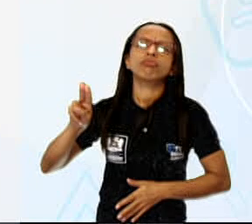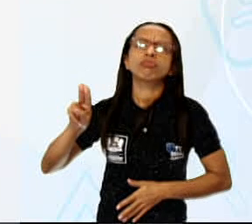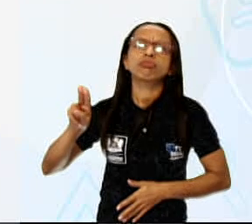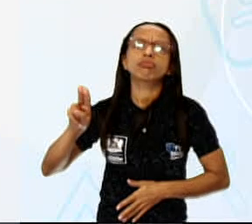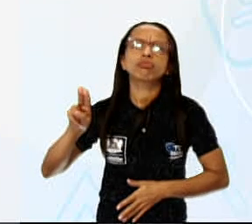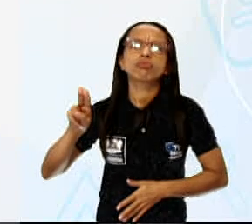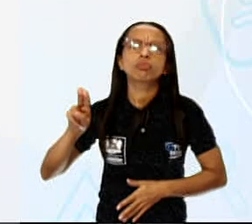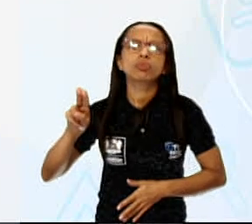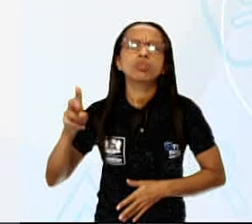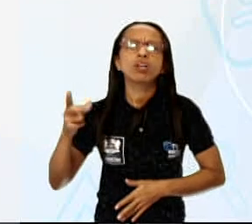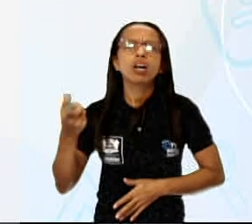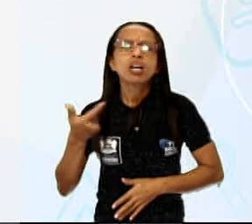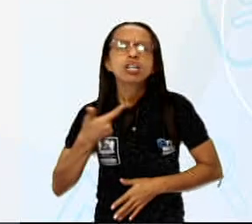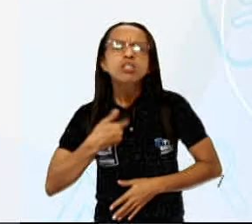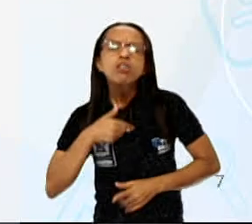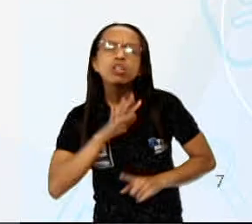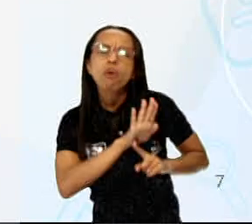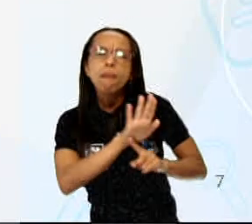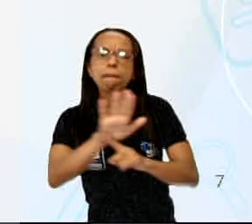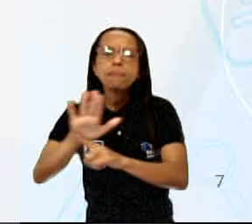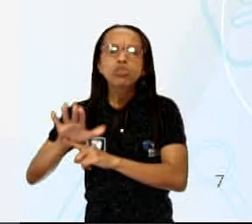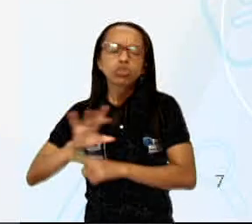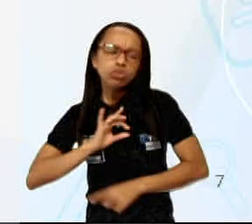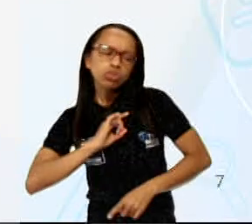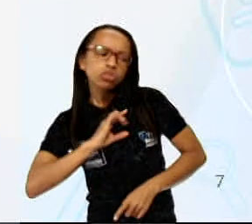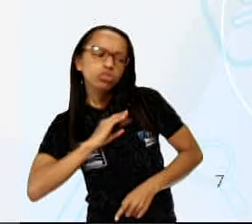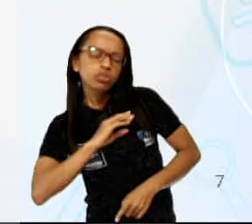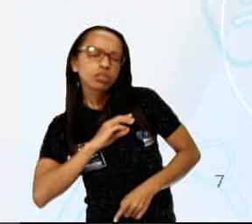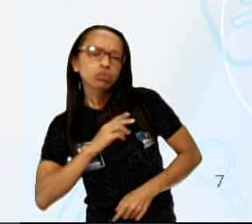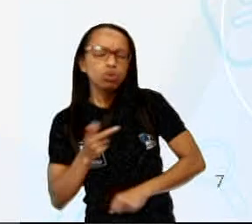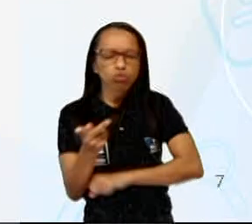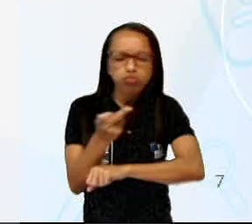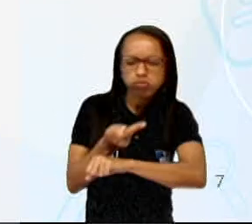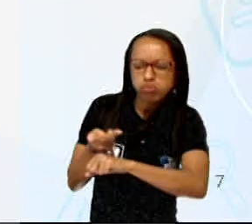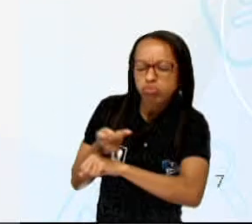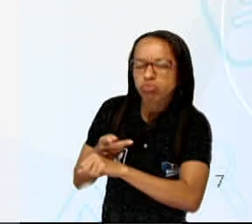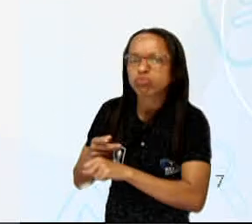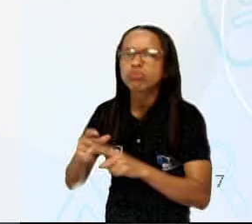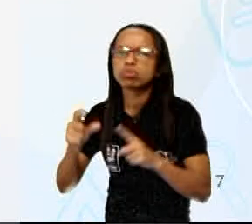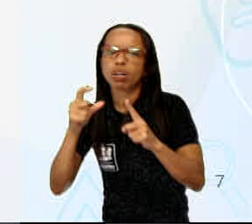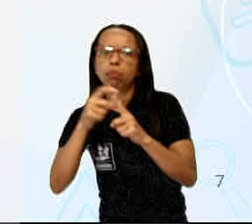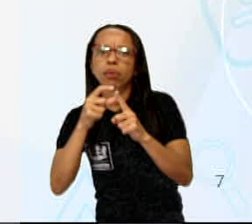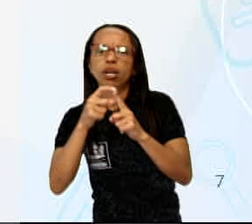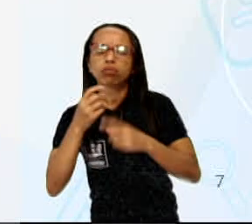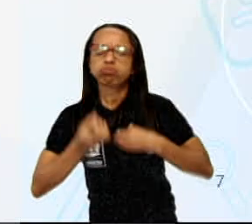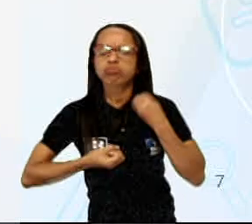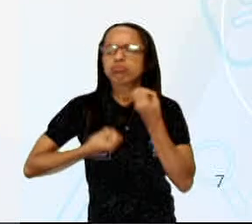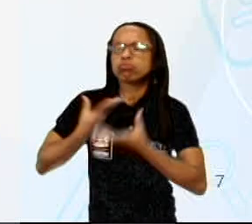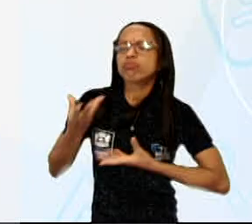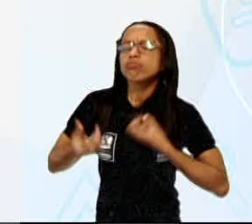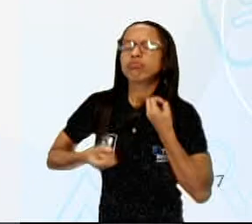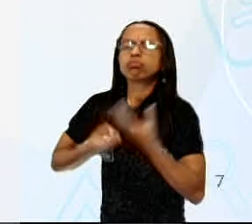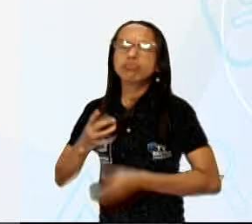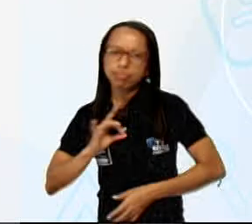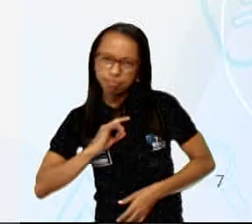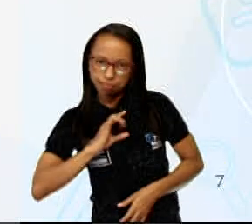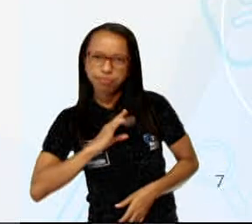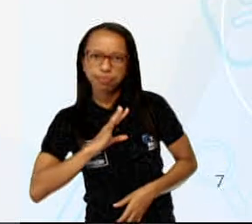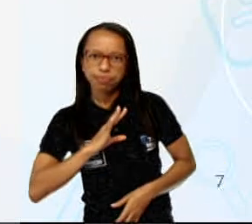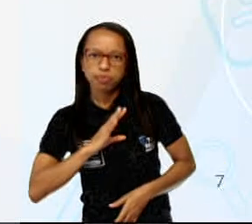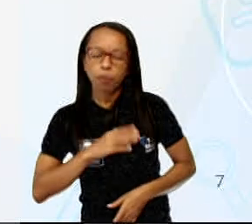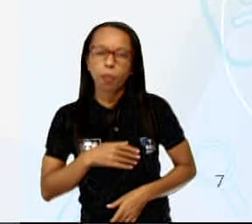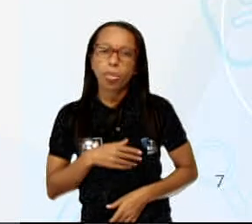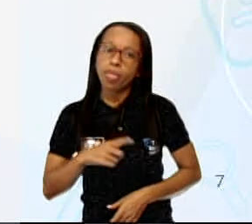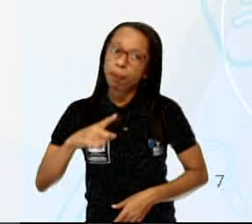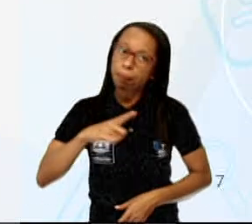tenho medo de algo, eu vou procurar palavras que vão expressar esse meu medo. Nós temos